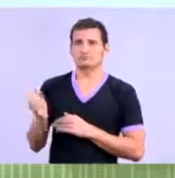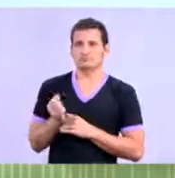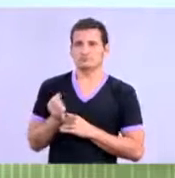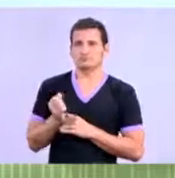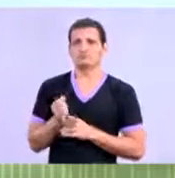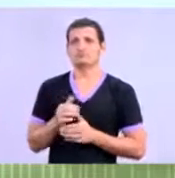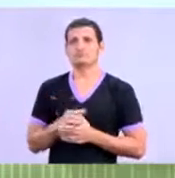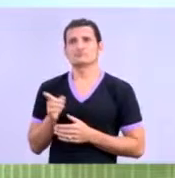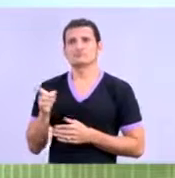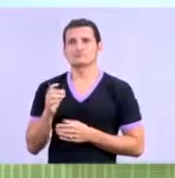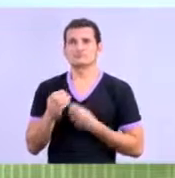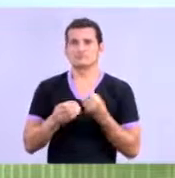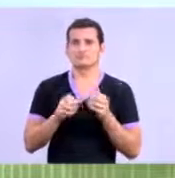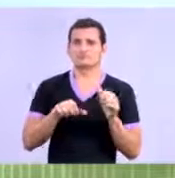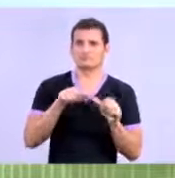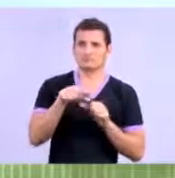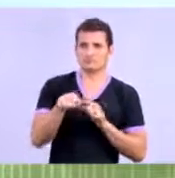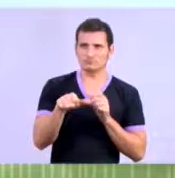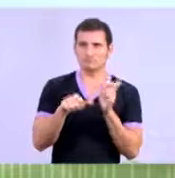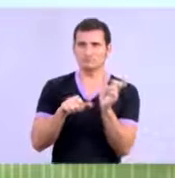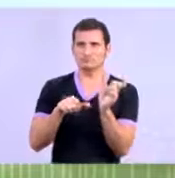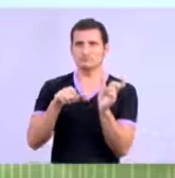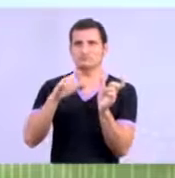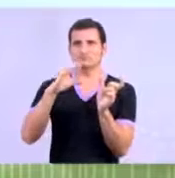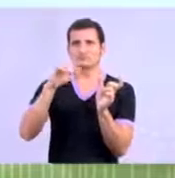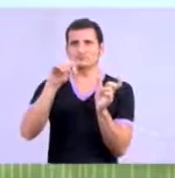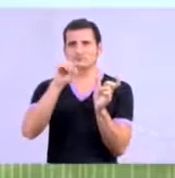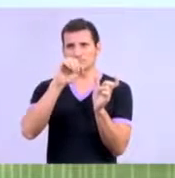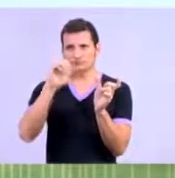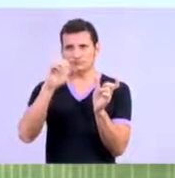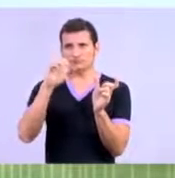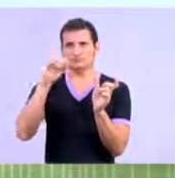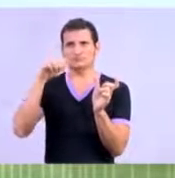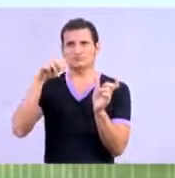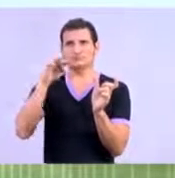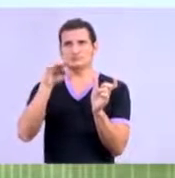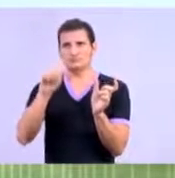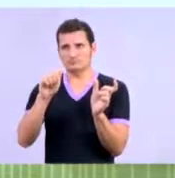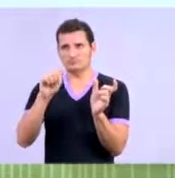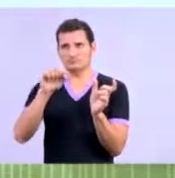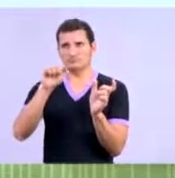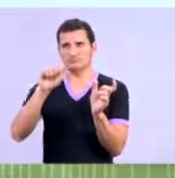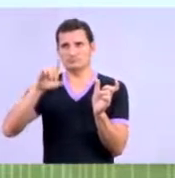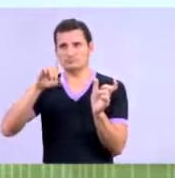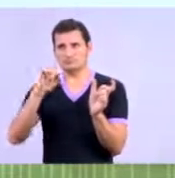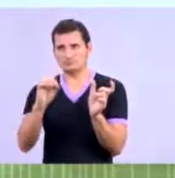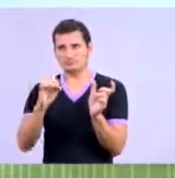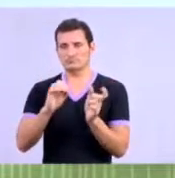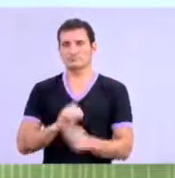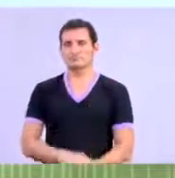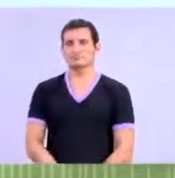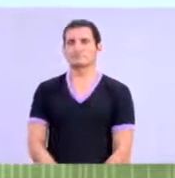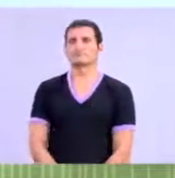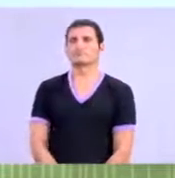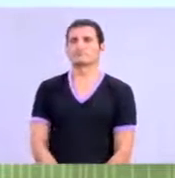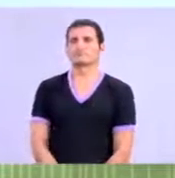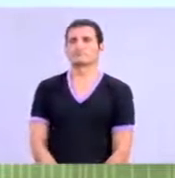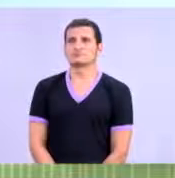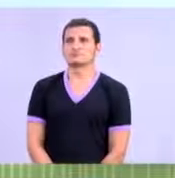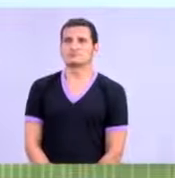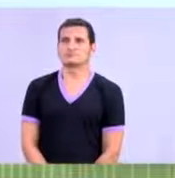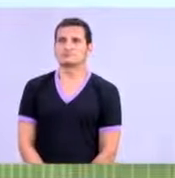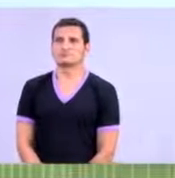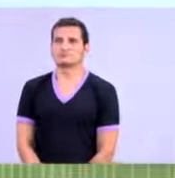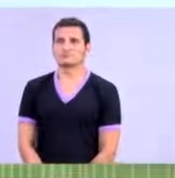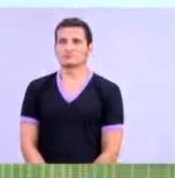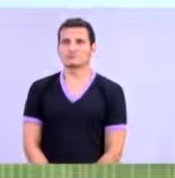maneira de modificar o atributo da classe conta corrente, no caso o atributo saldo, né? Interessante esse conceito, é